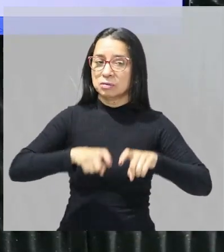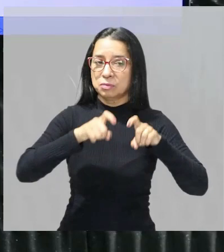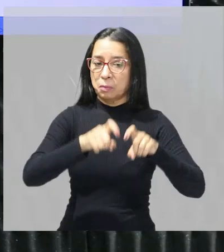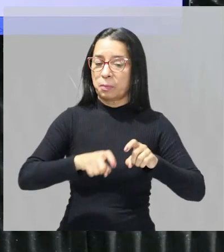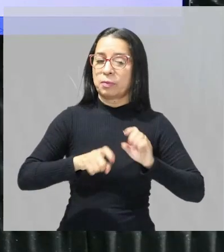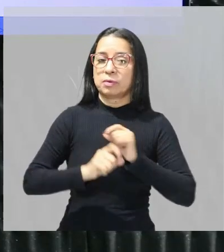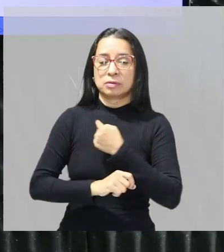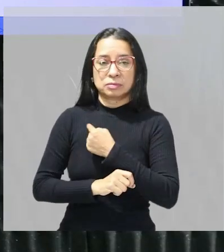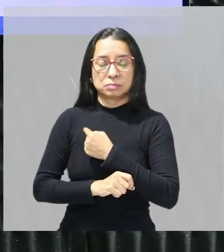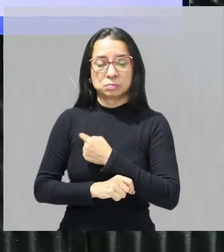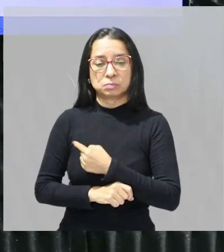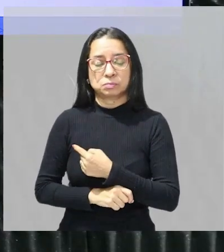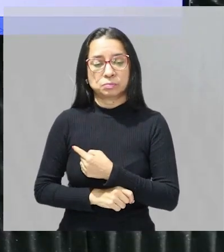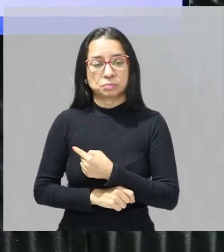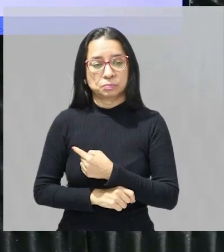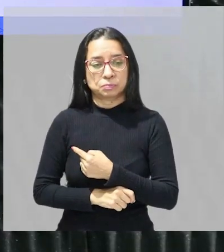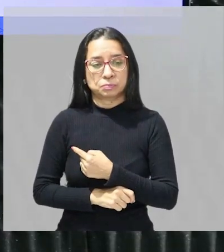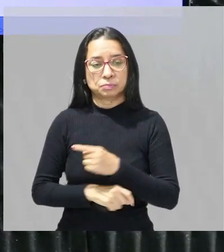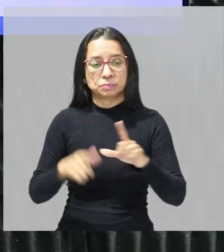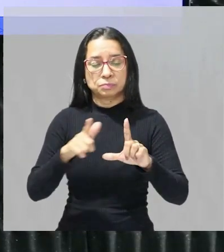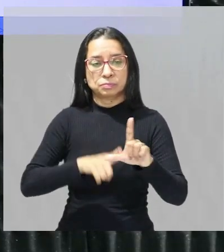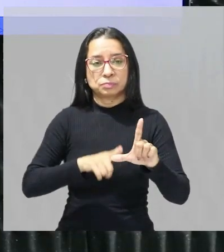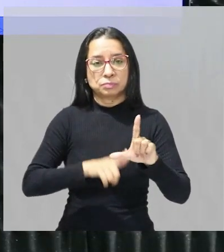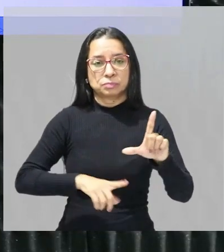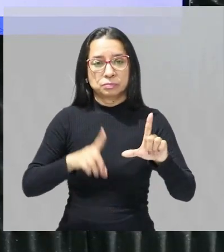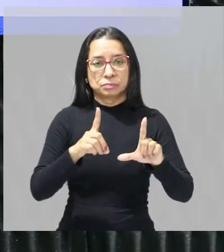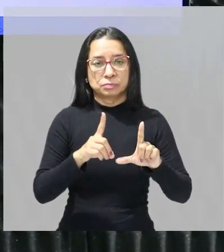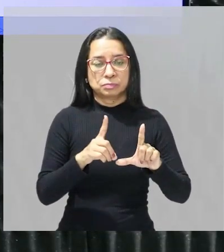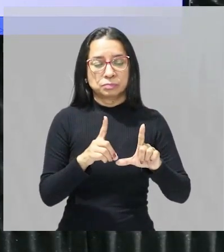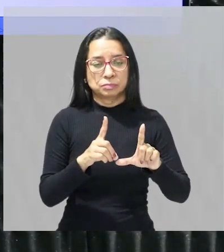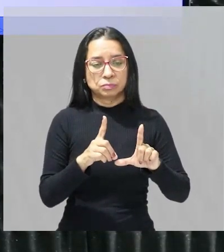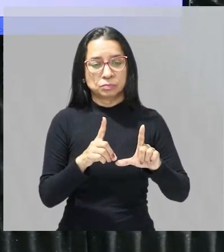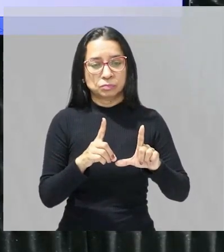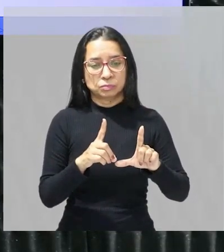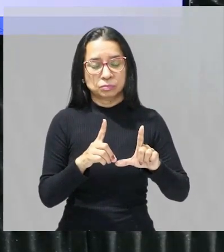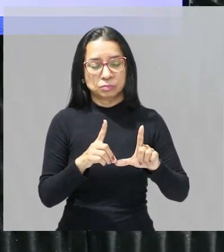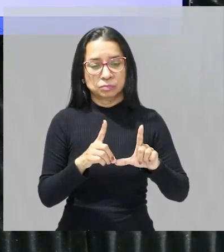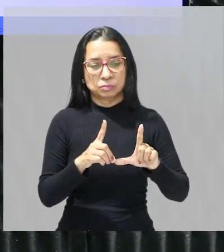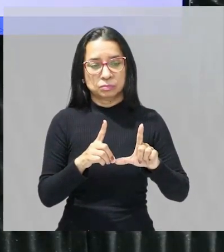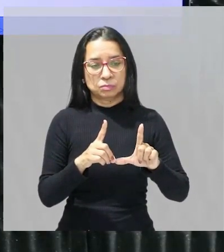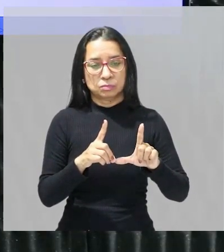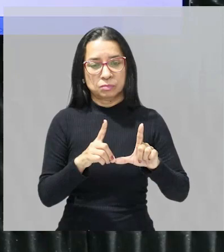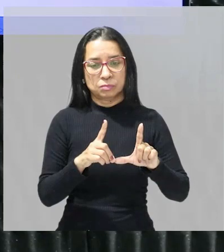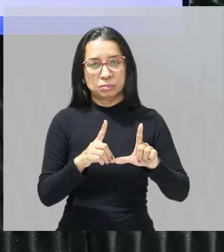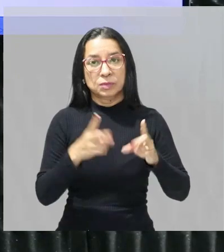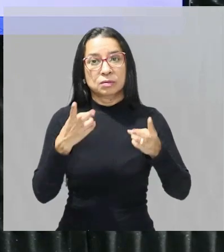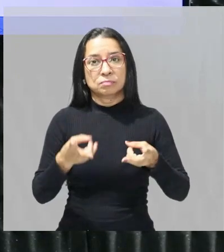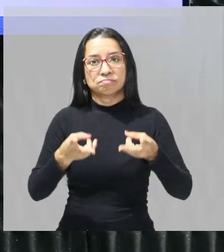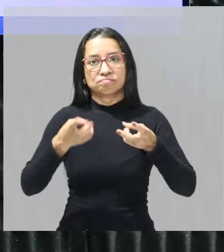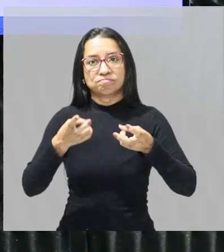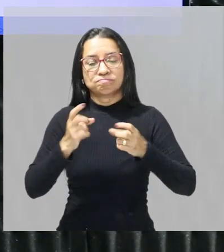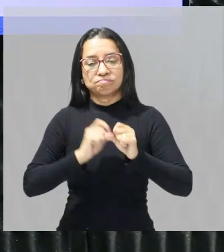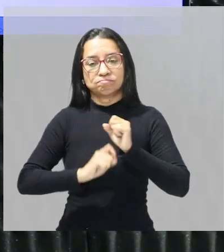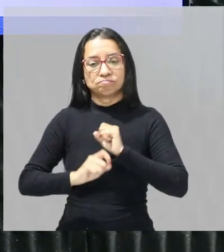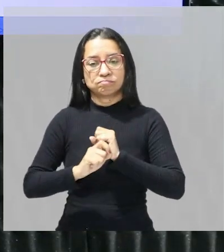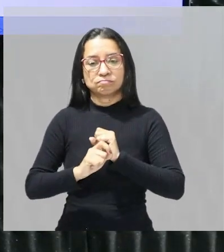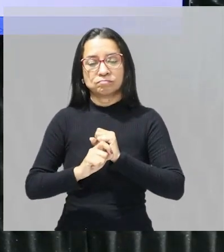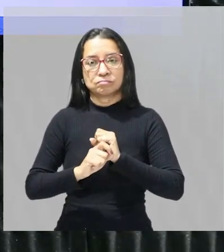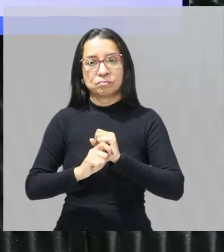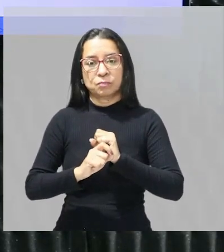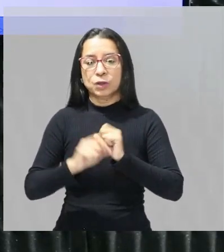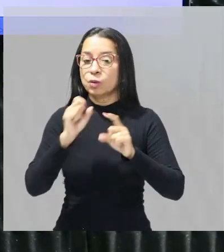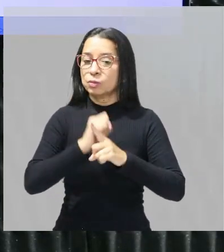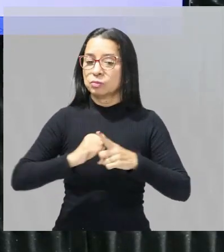errado. Letra D, vai inibir o fluxo migratório campo-cidade? Muita atenção, galera, tá? Em